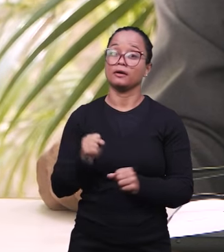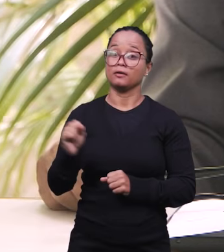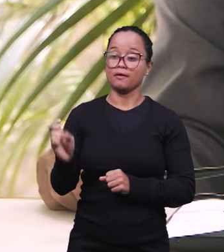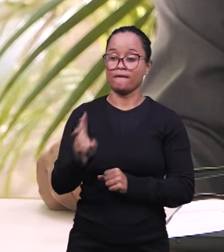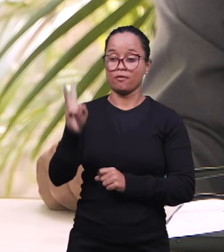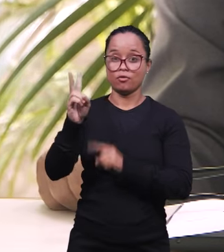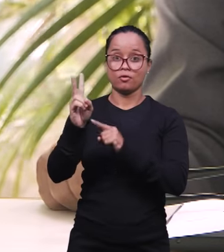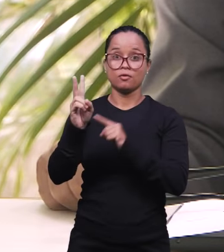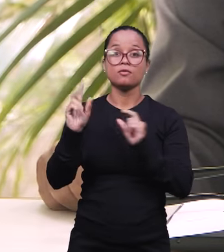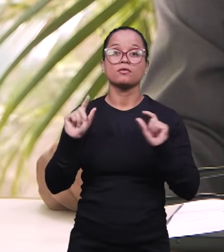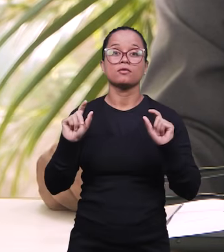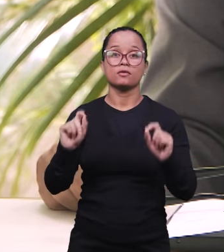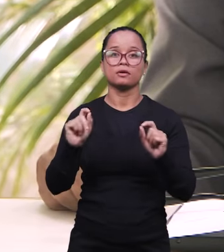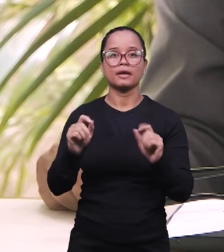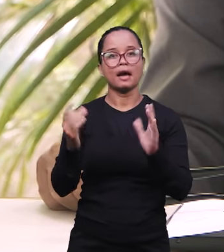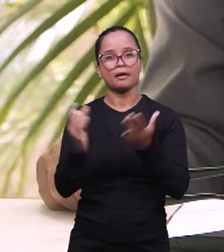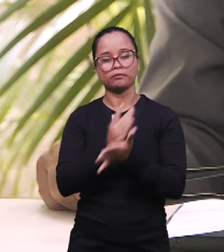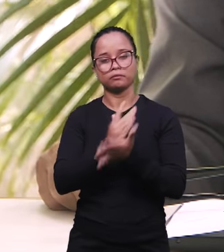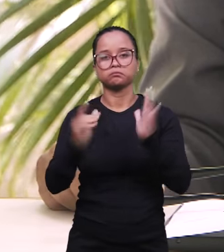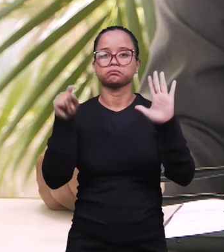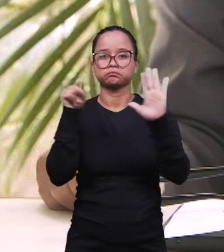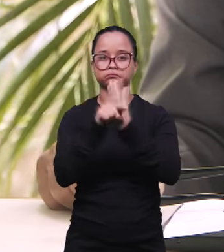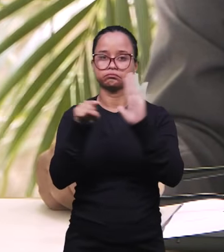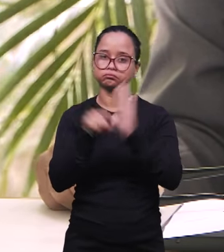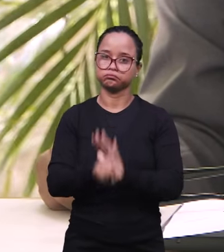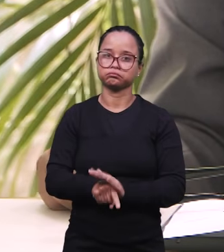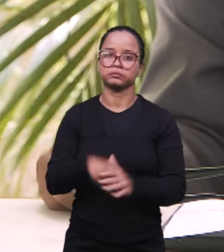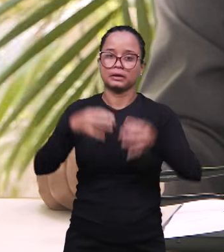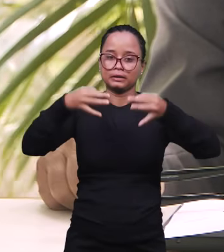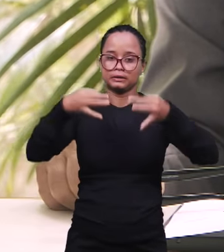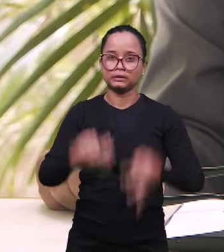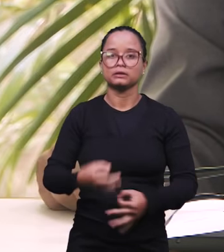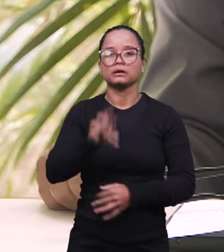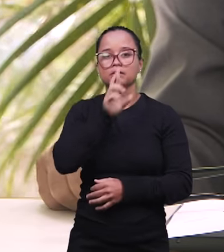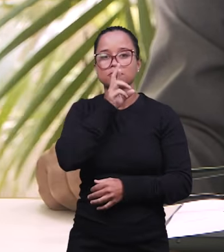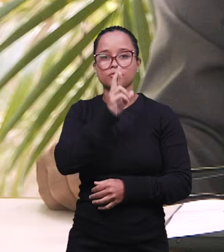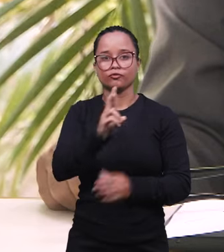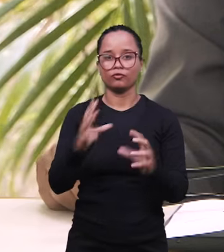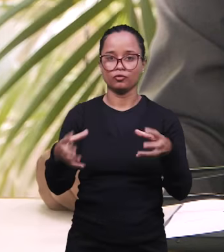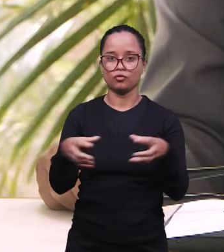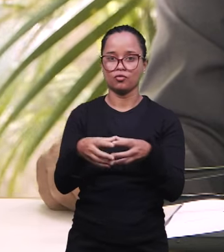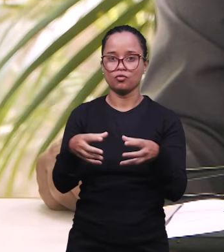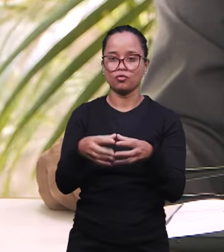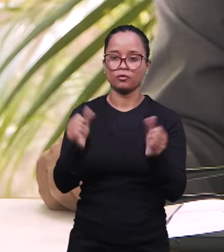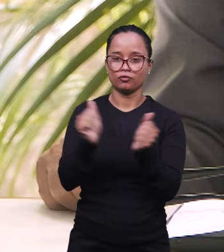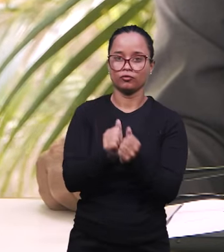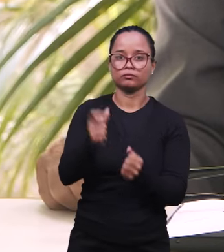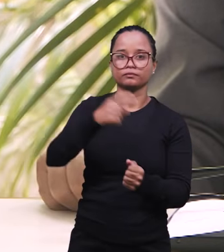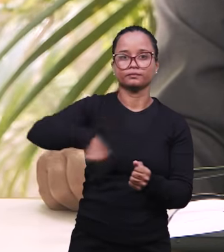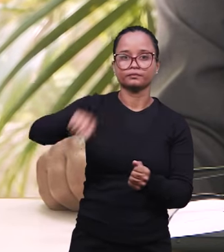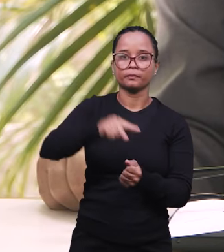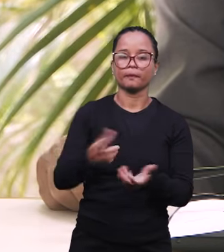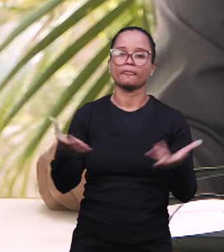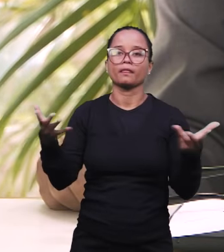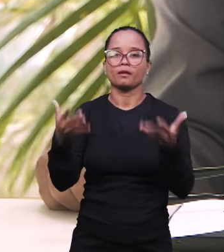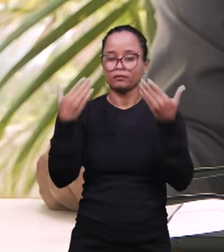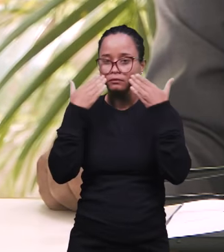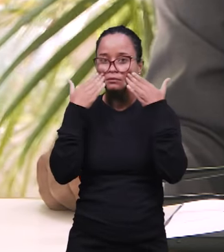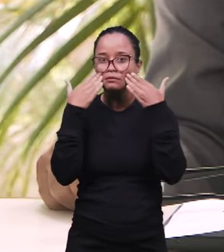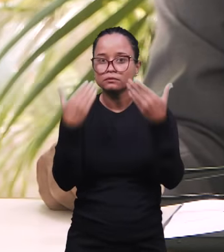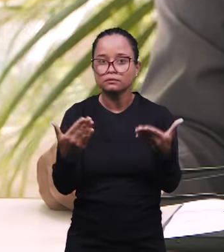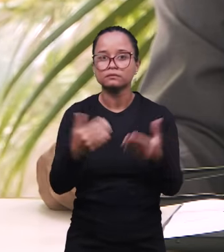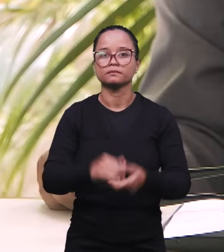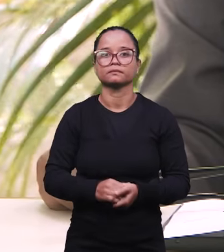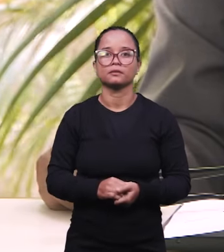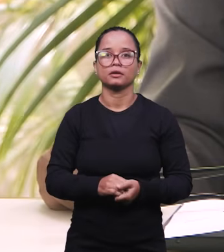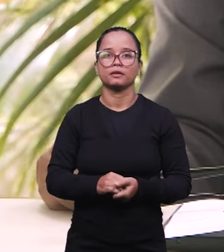relacionado exatamente a algumas perguntas que certamente serão respondidas aqui pelo grupo que está aqui conosco, e eu quero agora apresentar